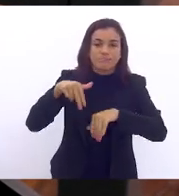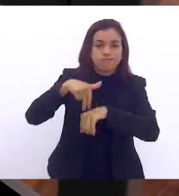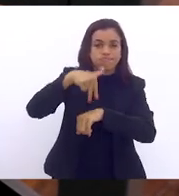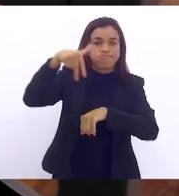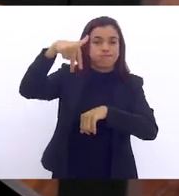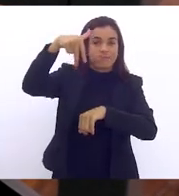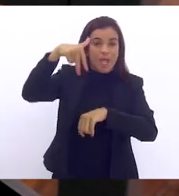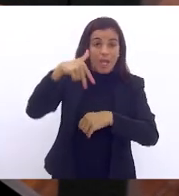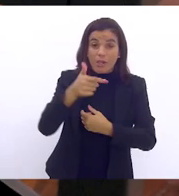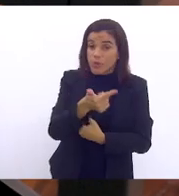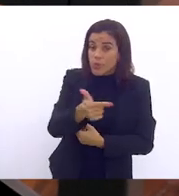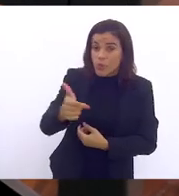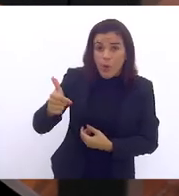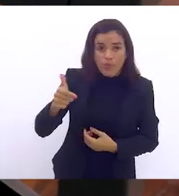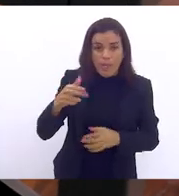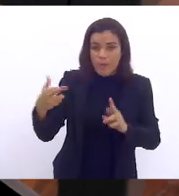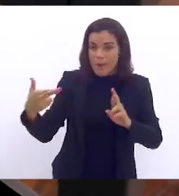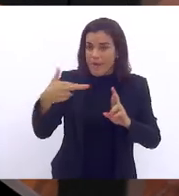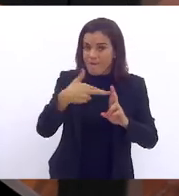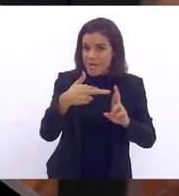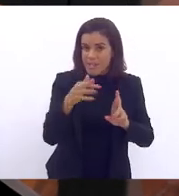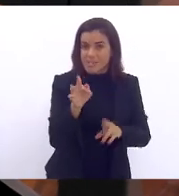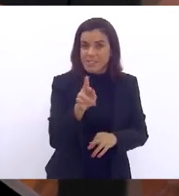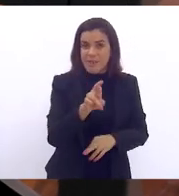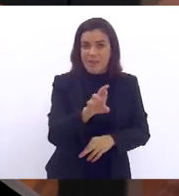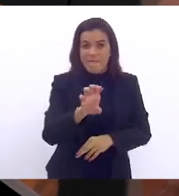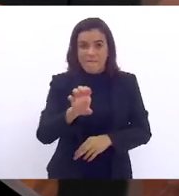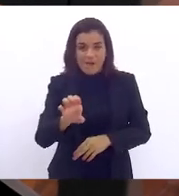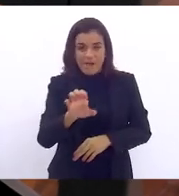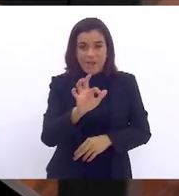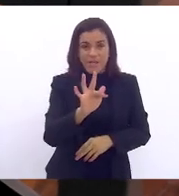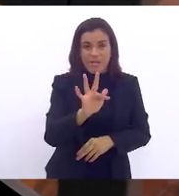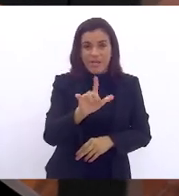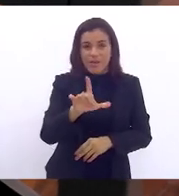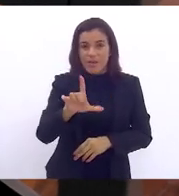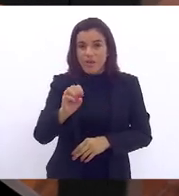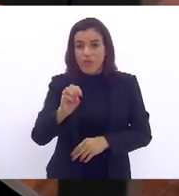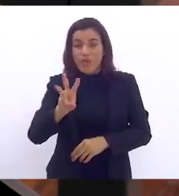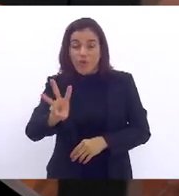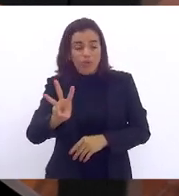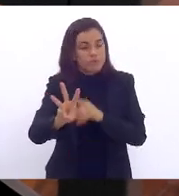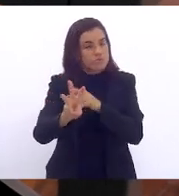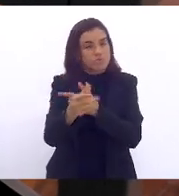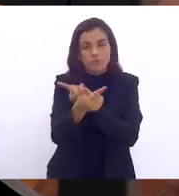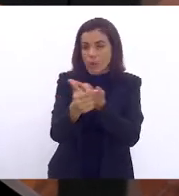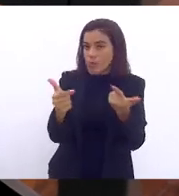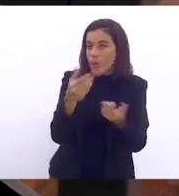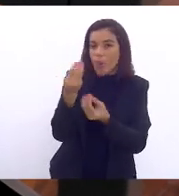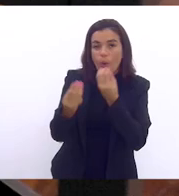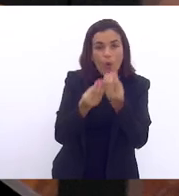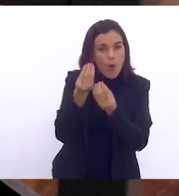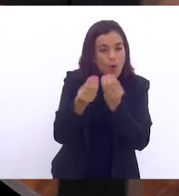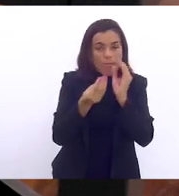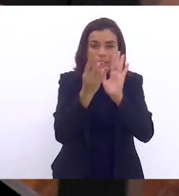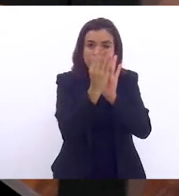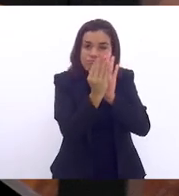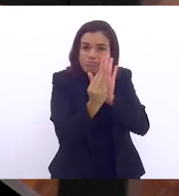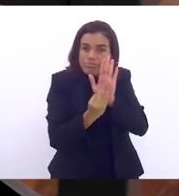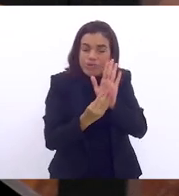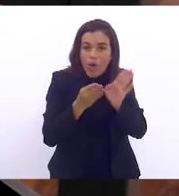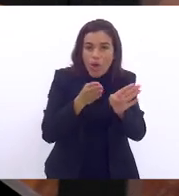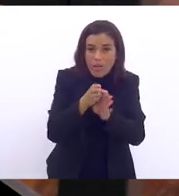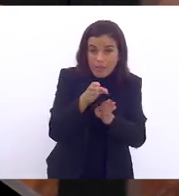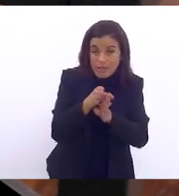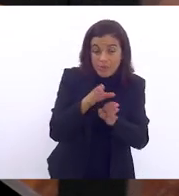seja não tem nemhum uma referência não tem um manual não tem um book de como se fazer free Flow no Brasil por isso que a gente foi até